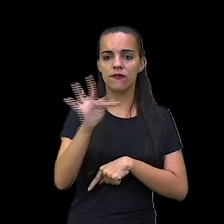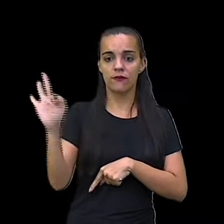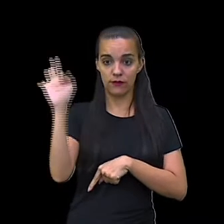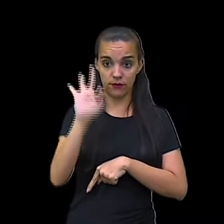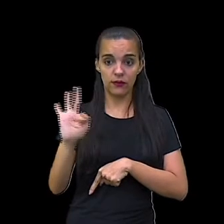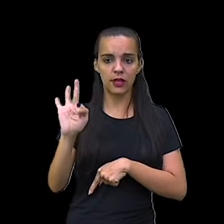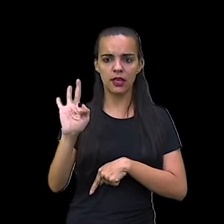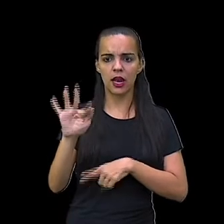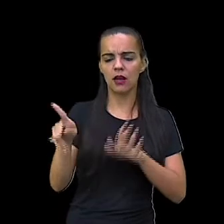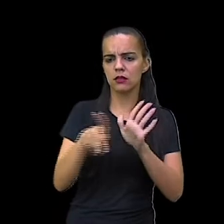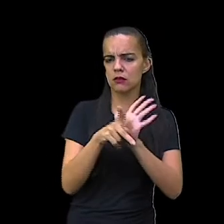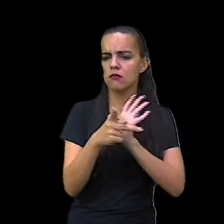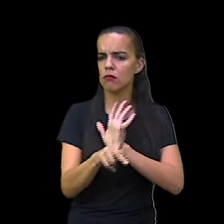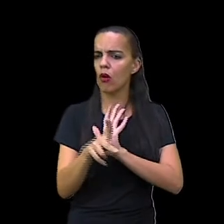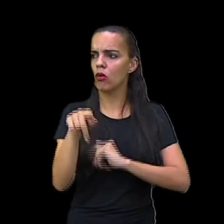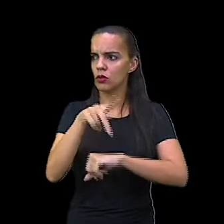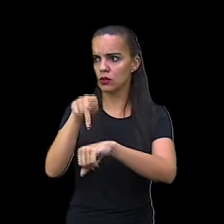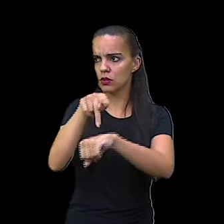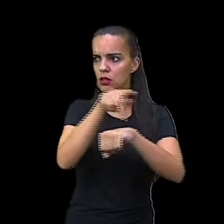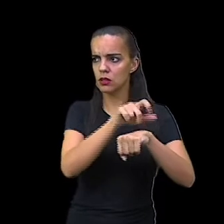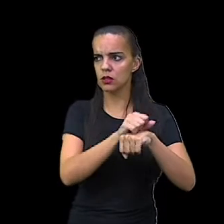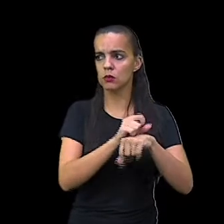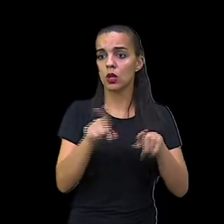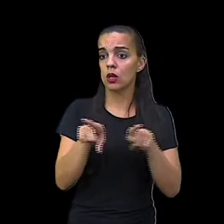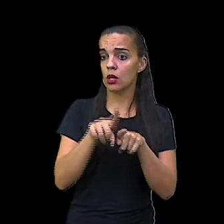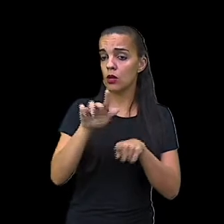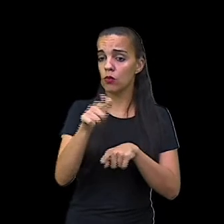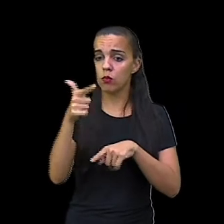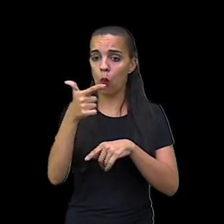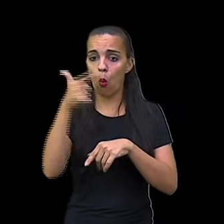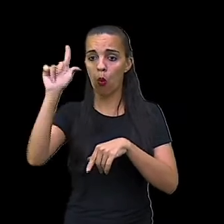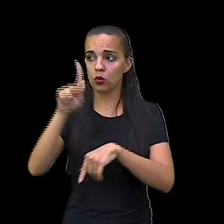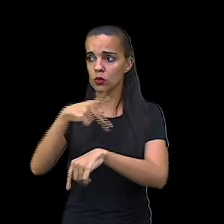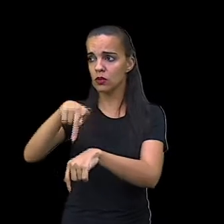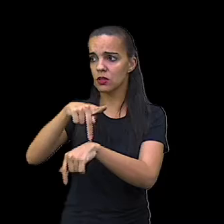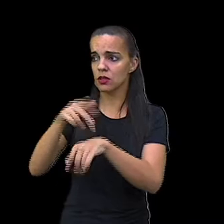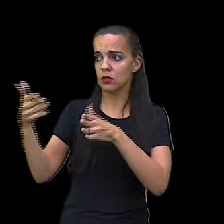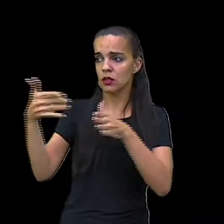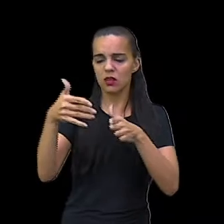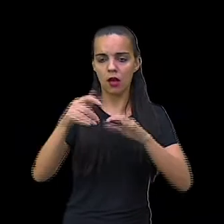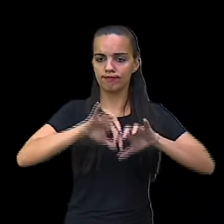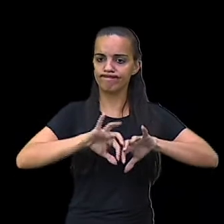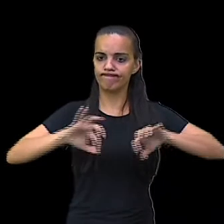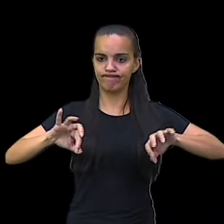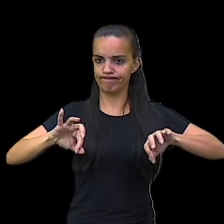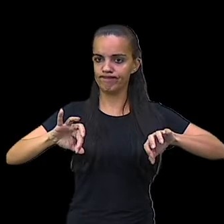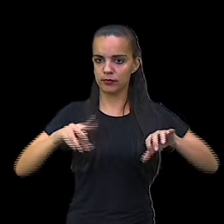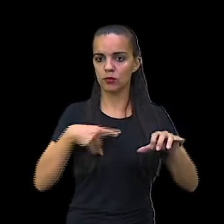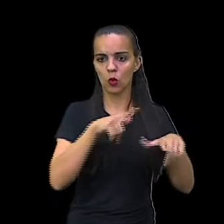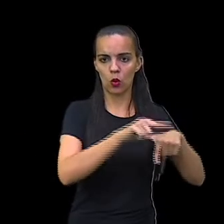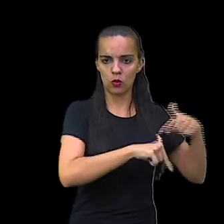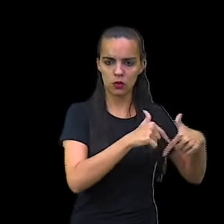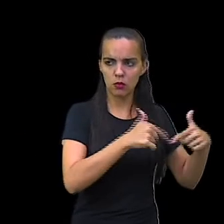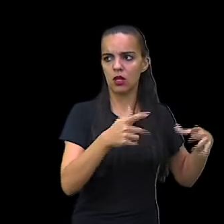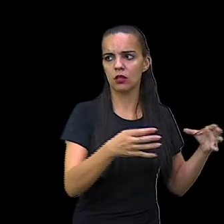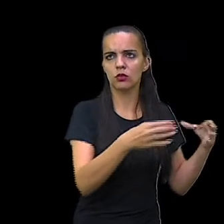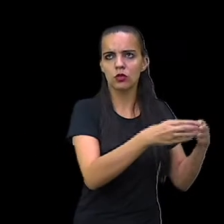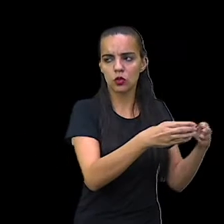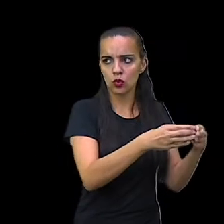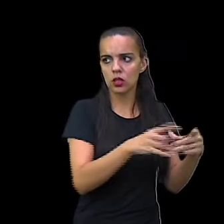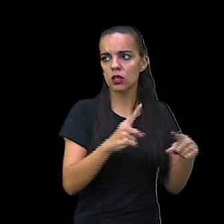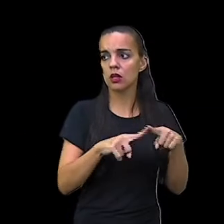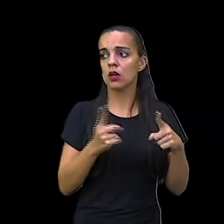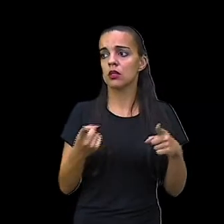descentralização do poder. O internacionalismo, que é a solidariedade entre os trabalhadores de todo o mundo,